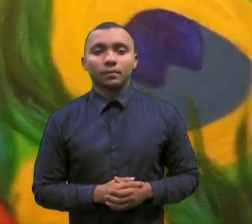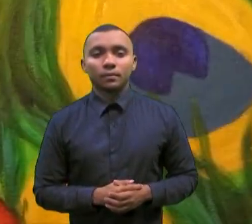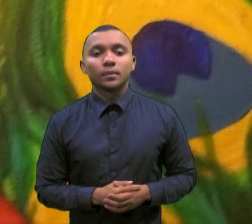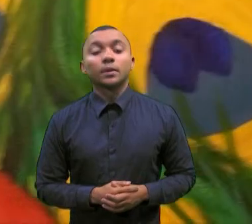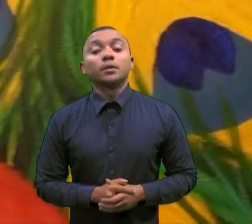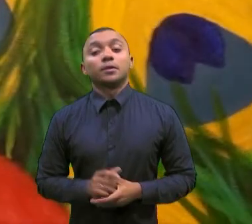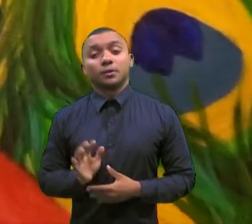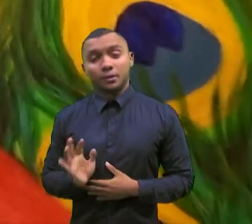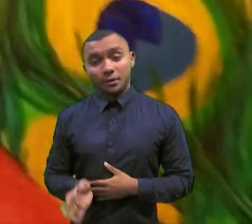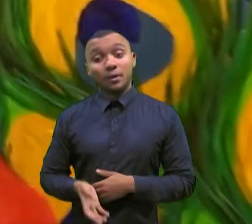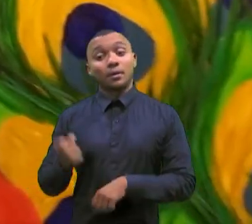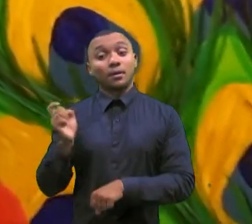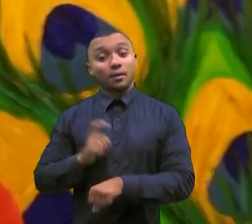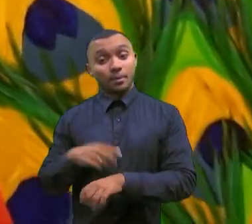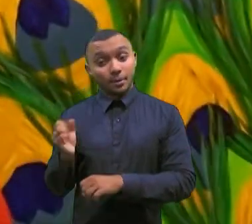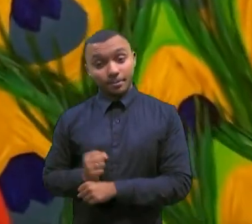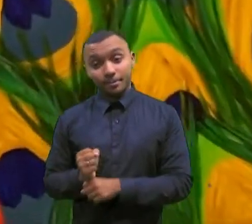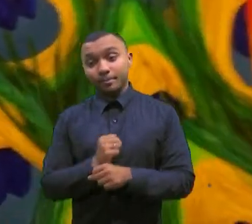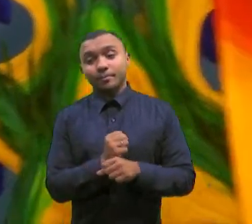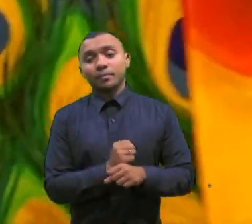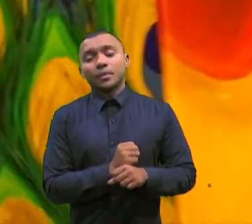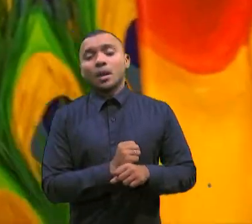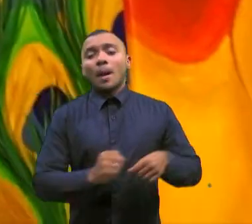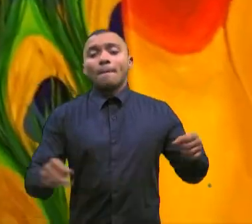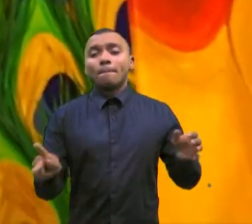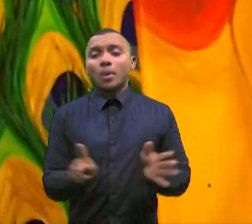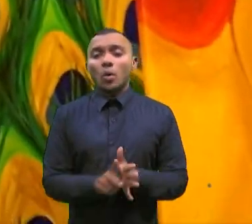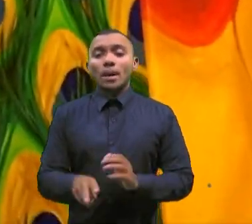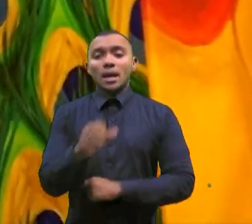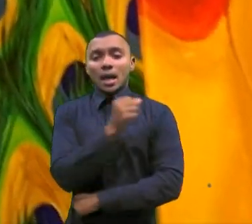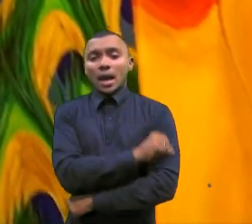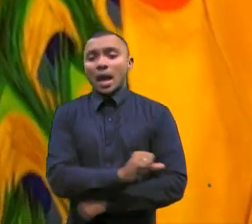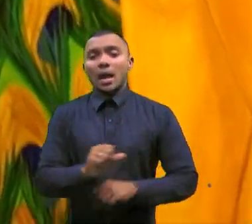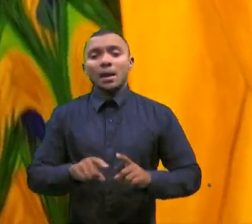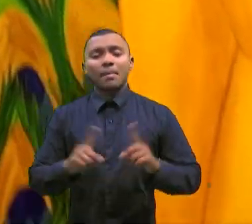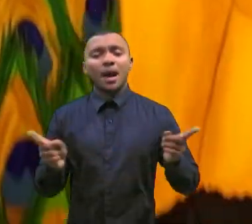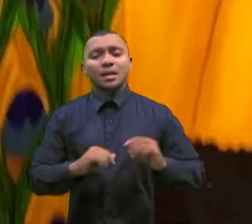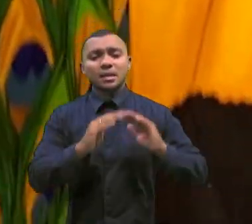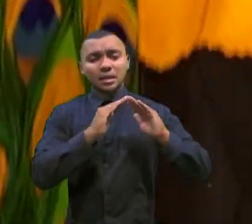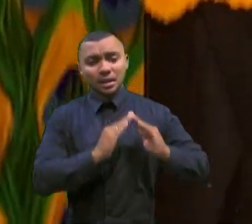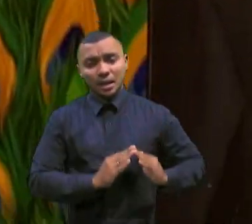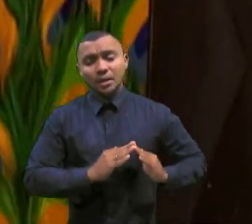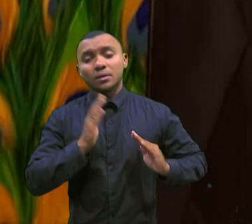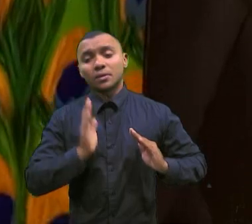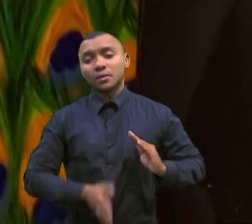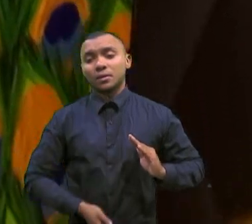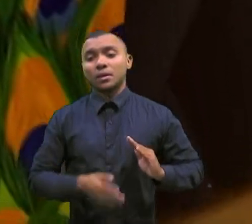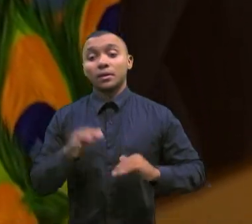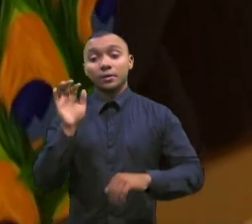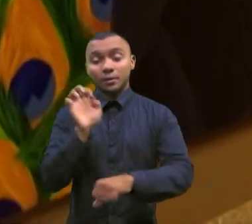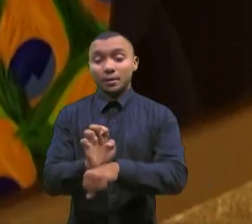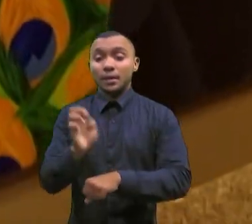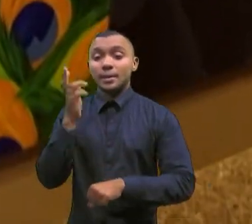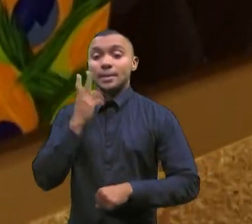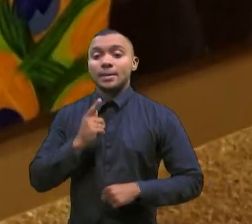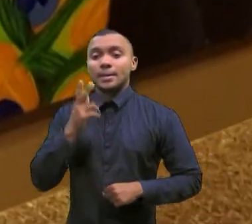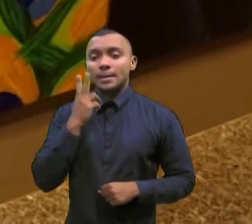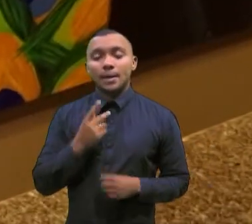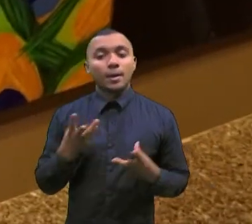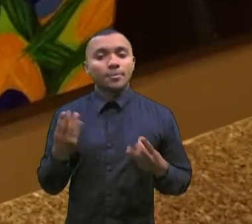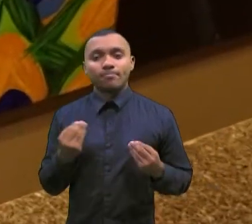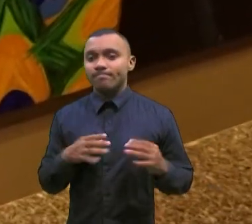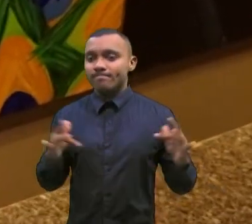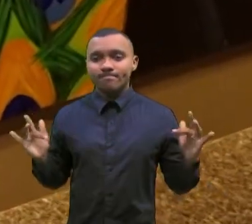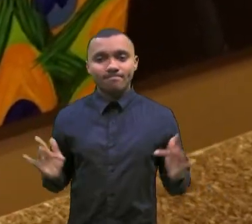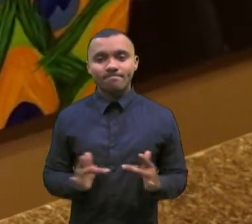Ele é tempo. carioca, né? Ela é carioca, mas filhos aqui, morou durante uma temporada. aqui no Ceará. Tem uma forte ligação aqui